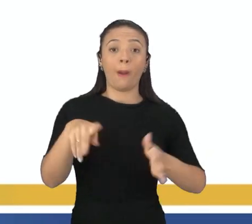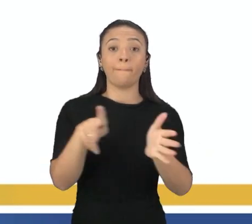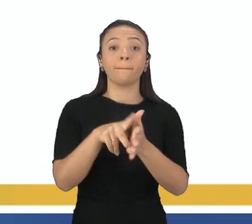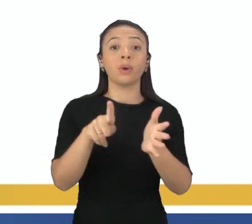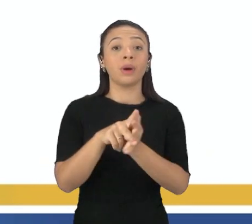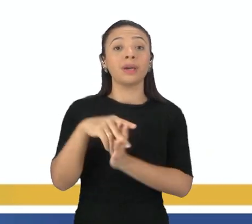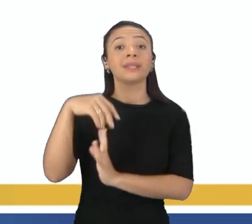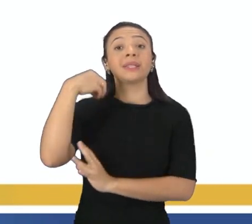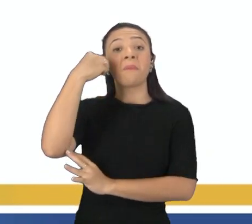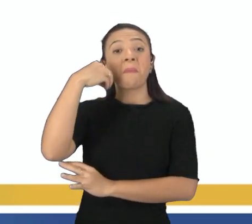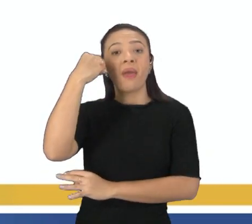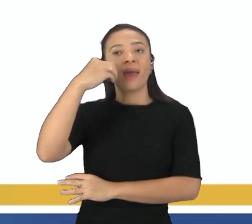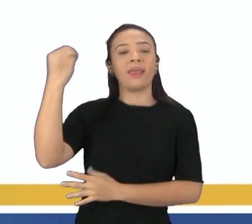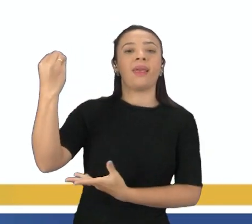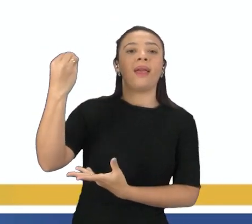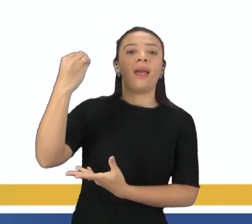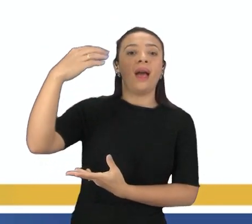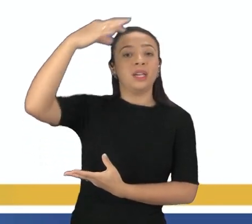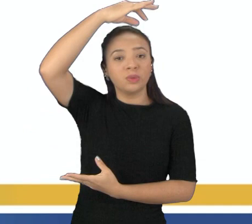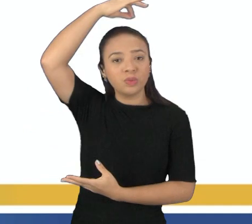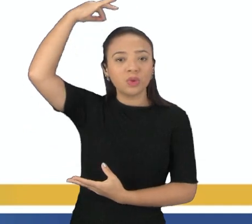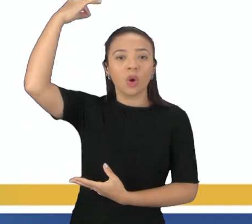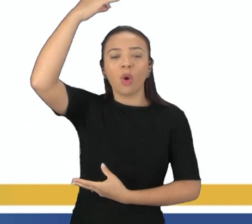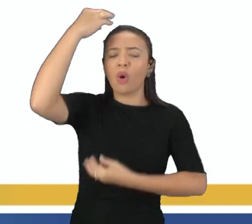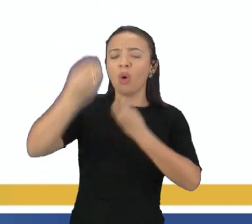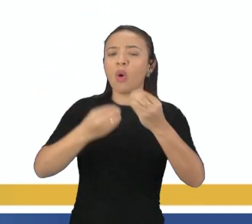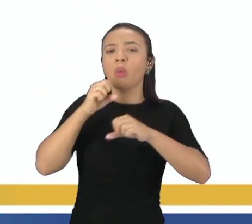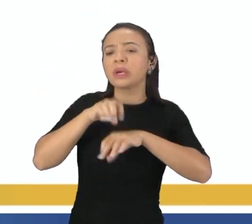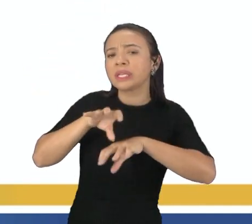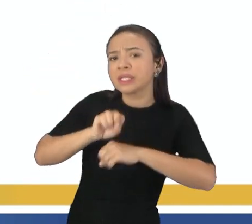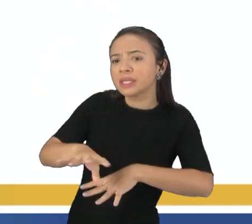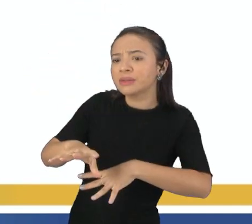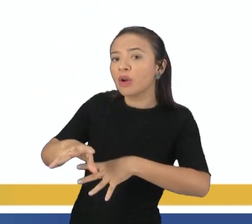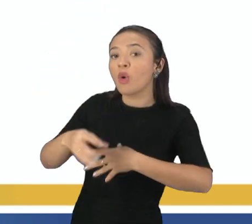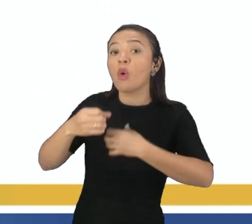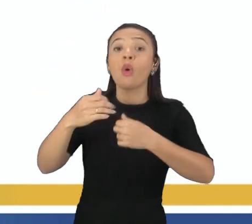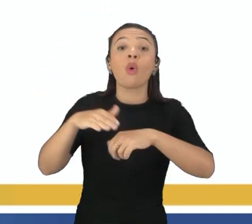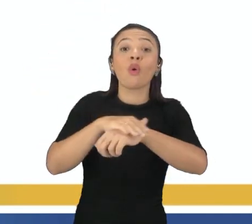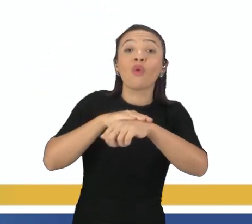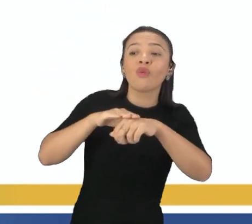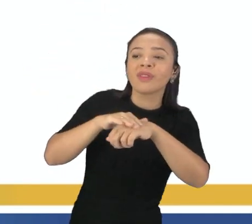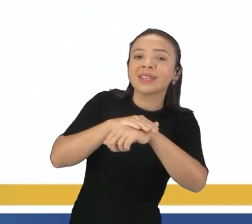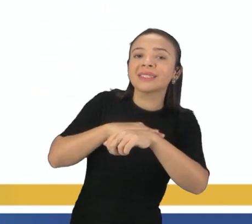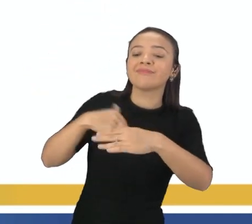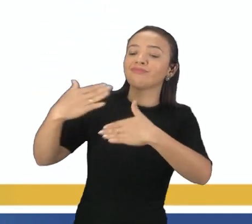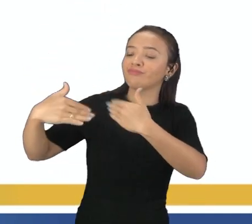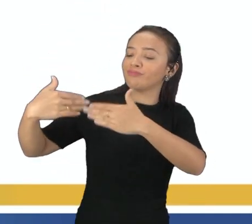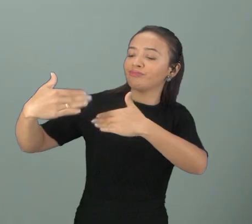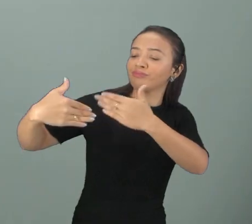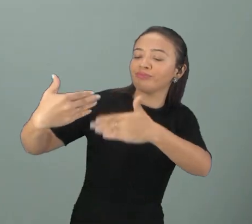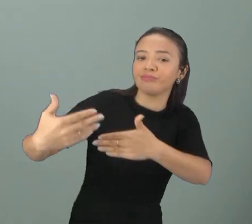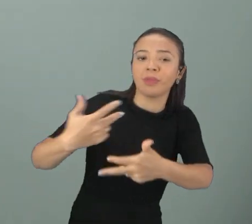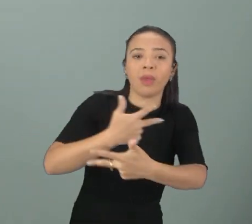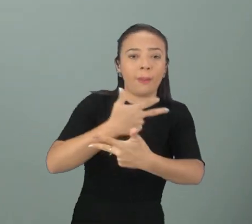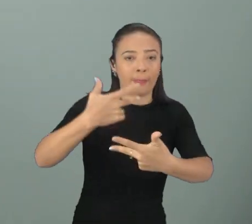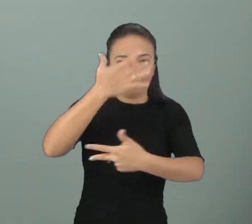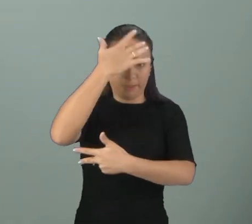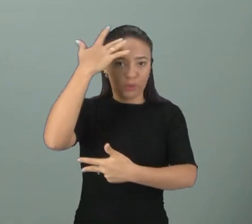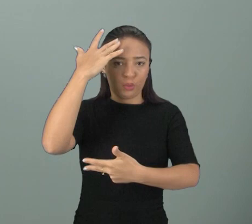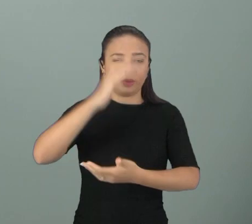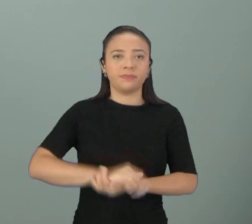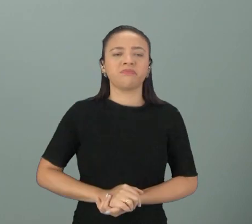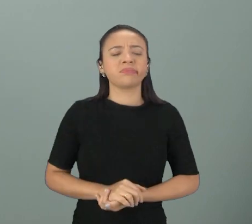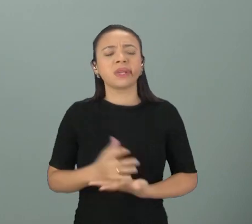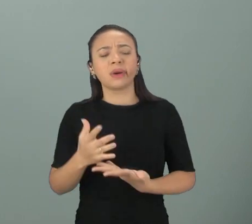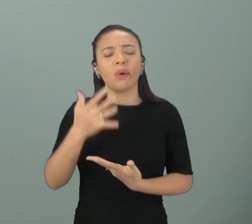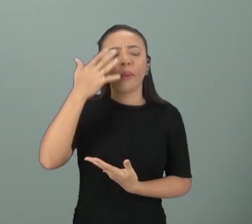época histórica. São transmitidos oralmente de forma anônima de geração para geração. Então, o que a gente pode